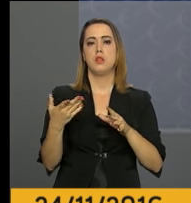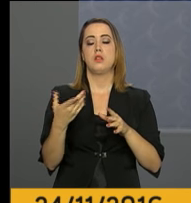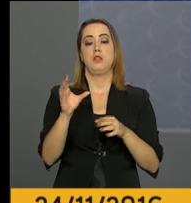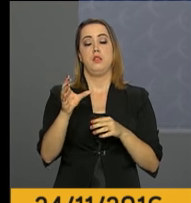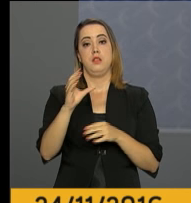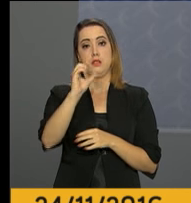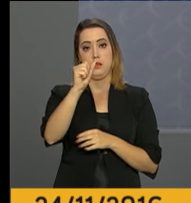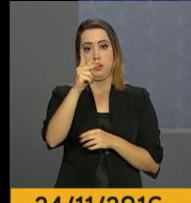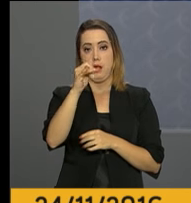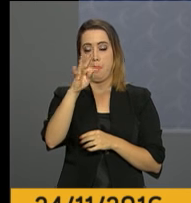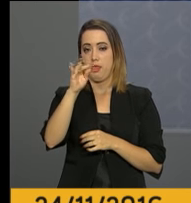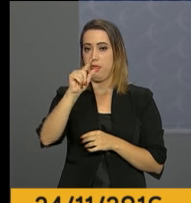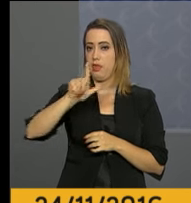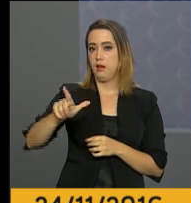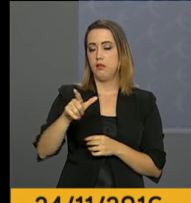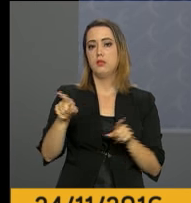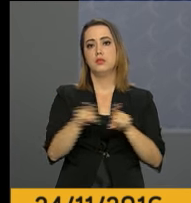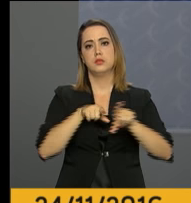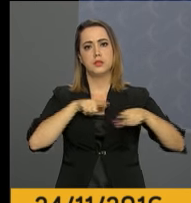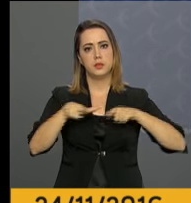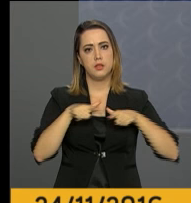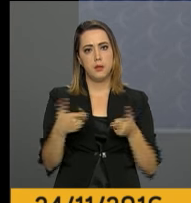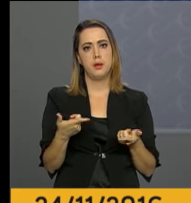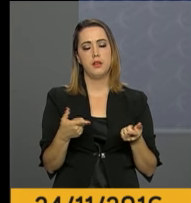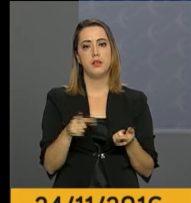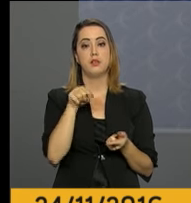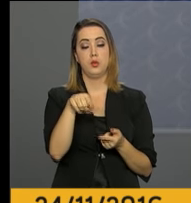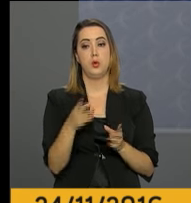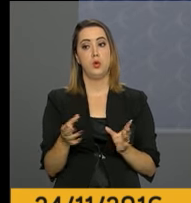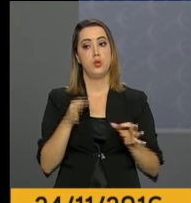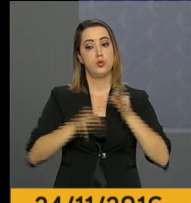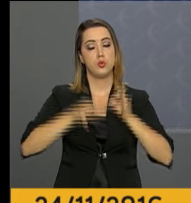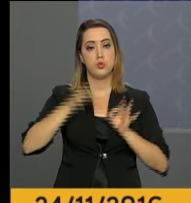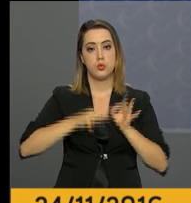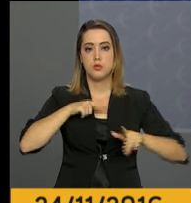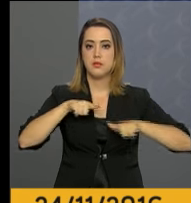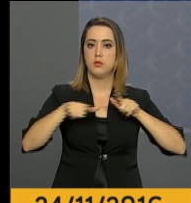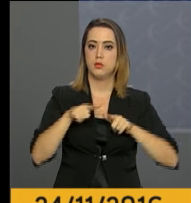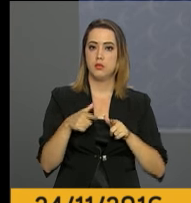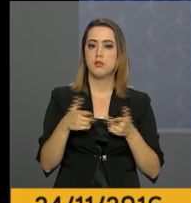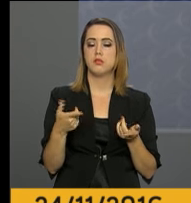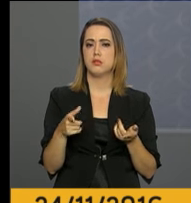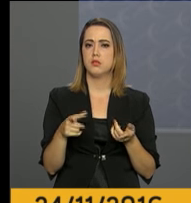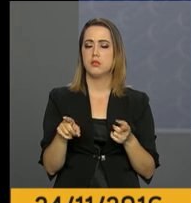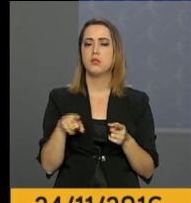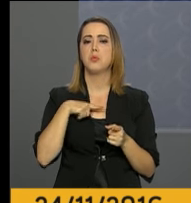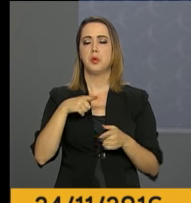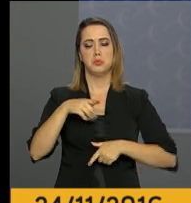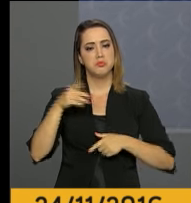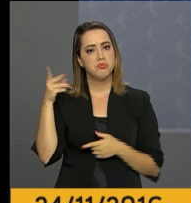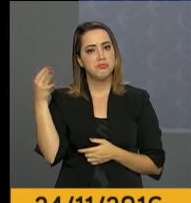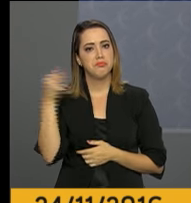trabalho tarefa que a justiça do trabalho e em particular este Tribunal Superior tem exercido com